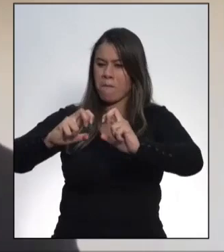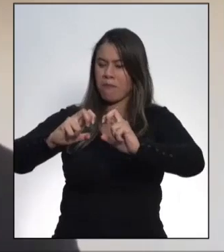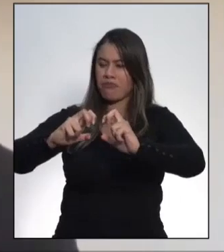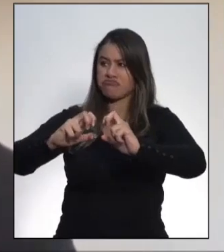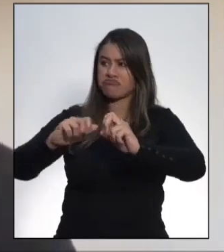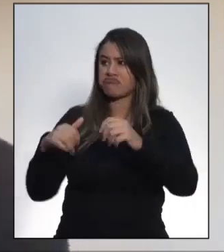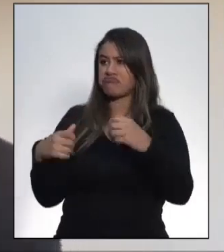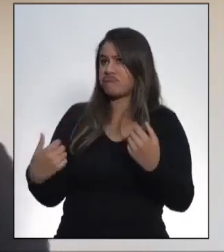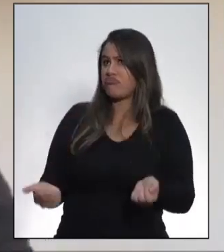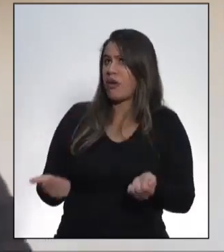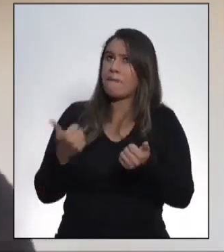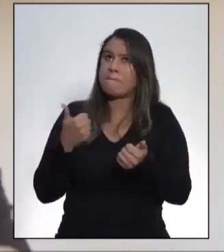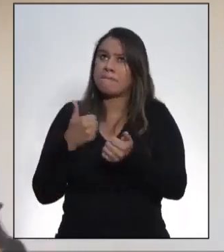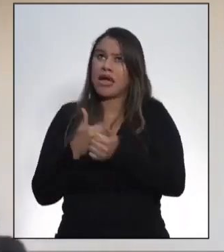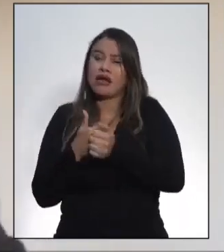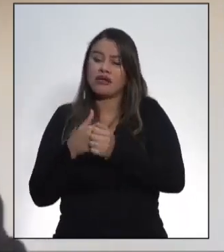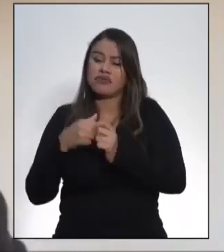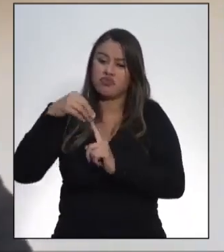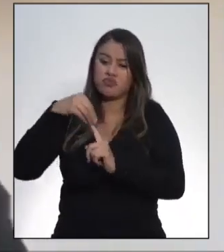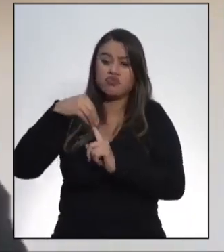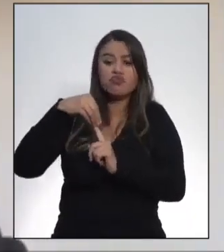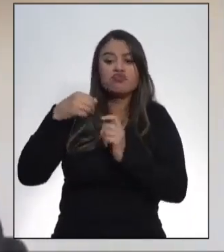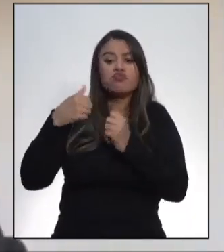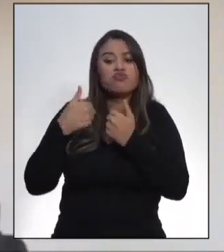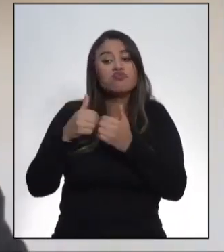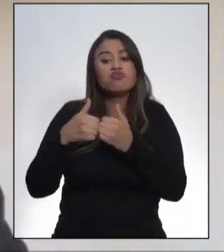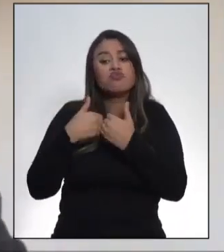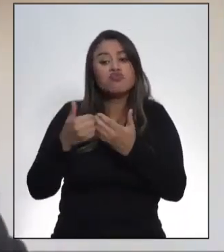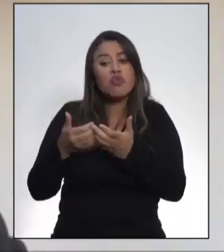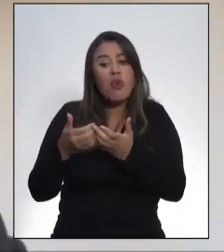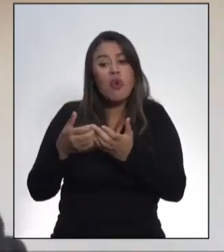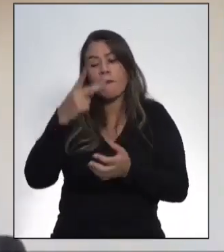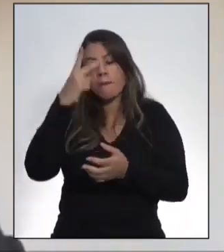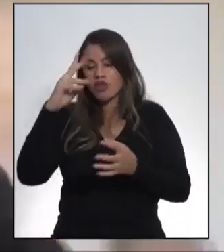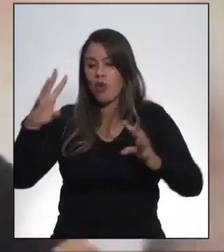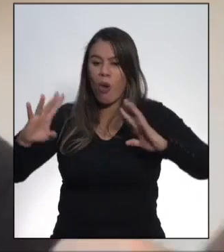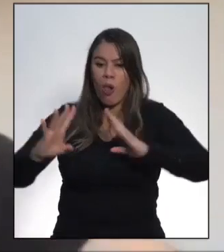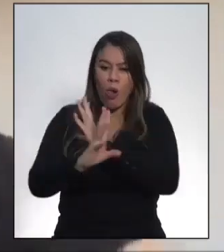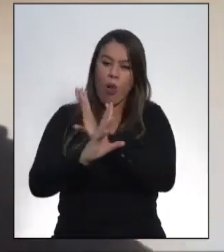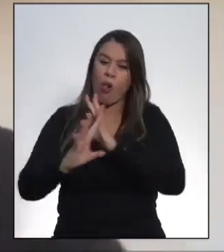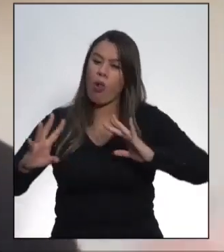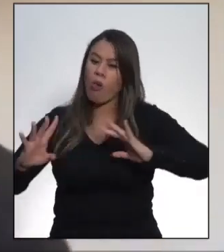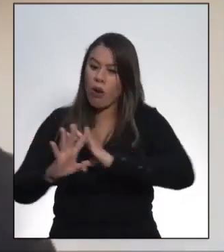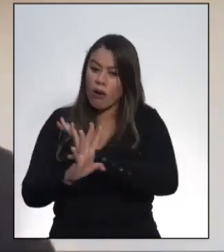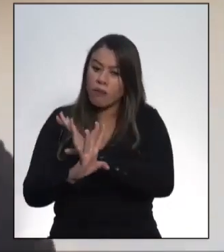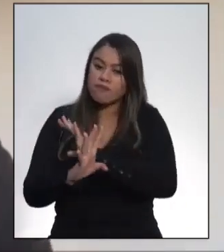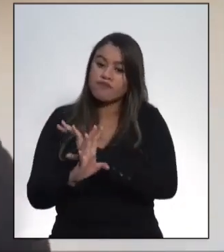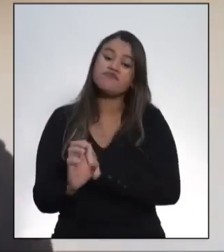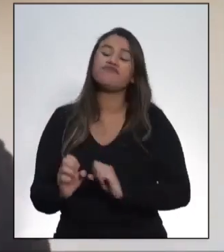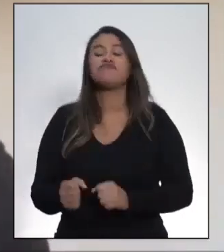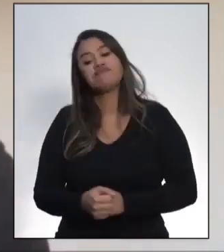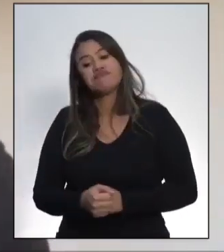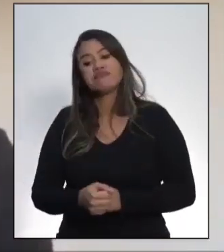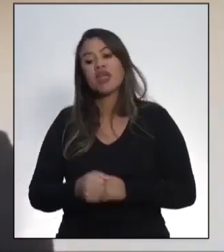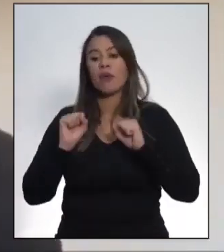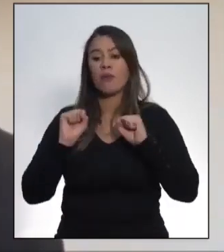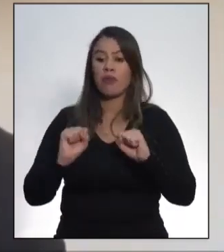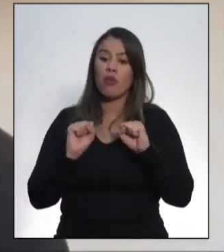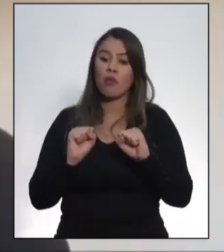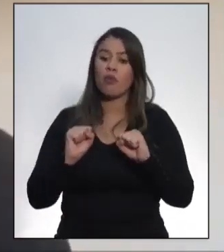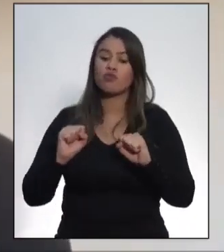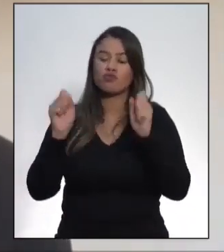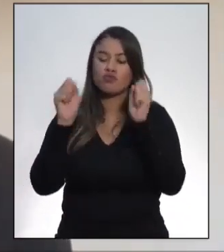de ônibus, perto de algum lugar que tenha muito movimento, ou um shopping center, ou você vai vender